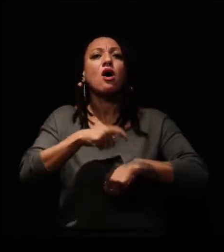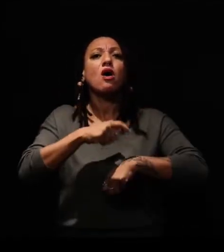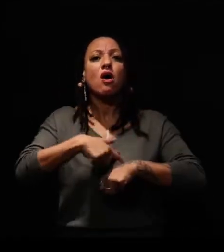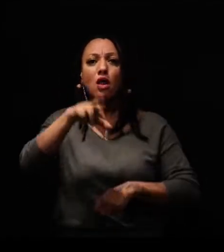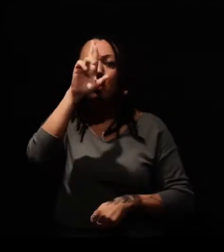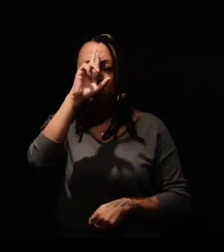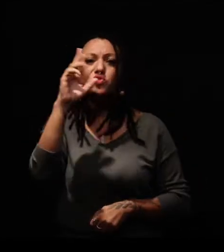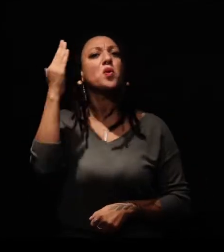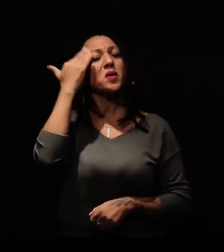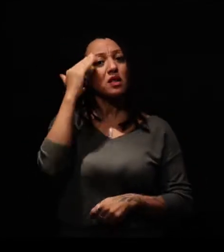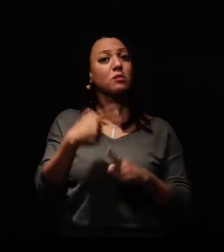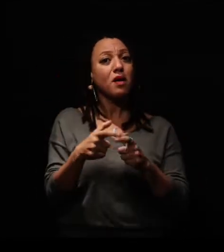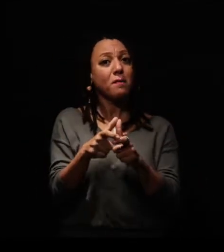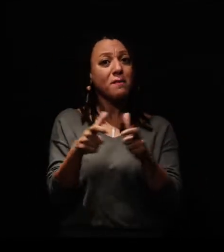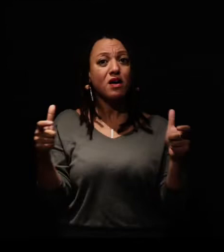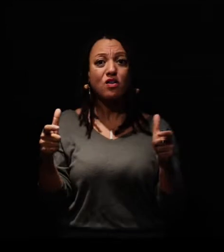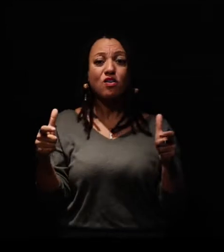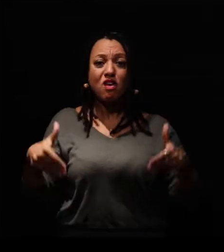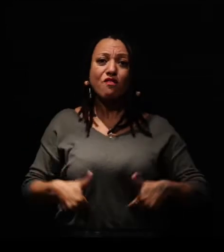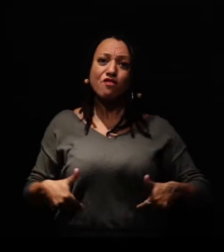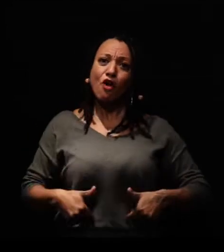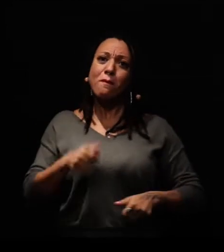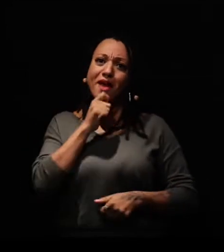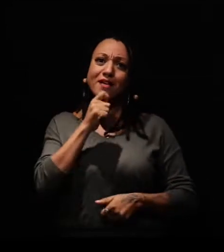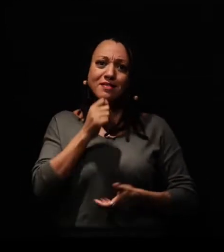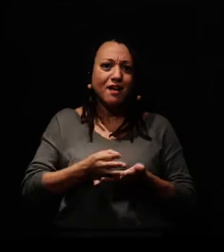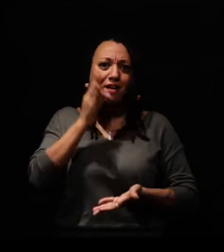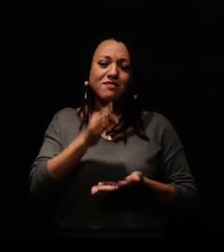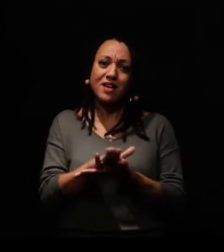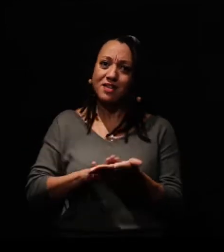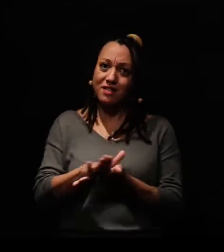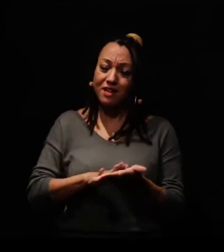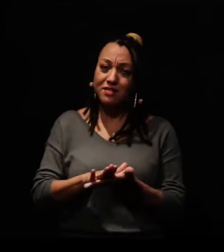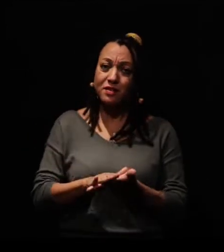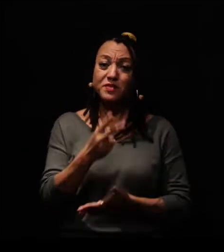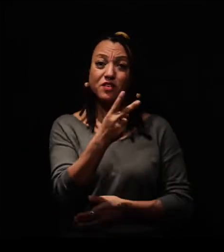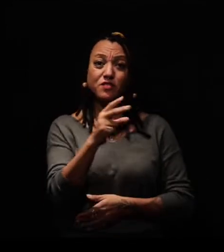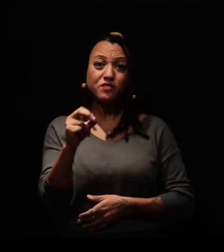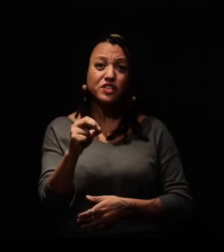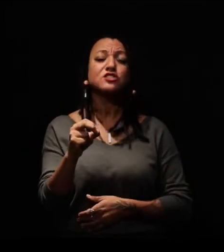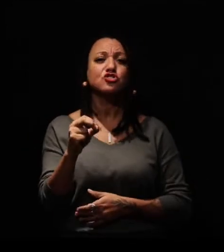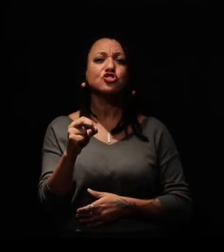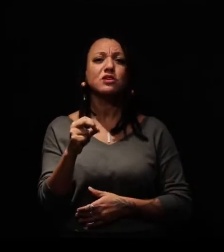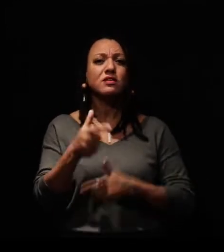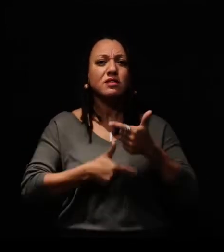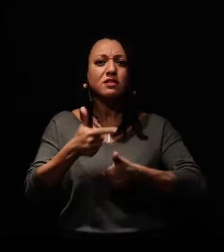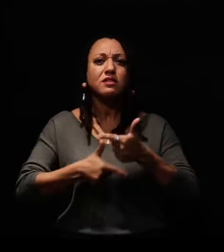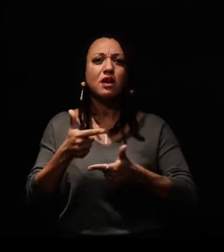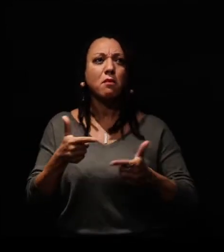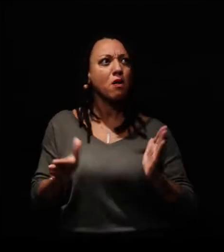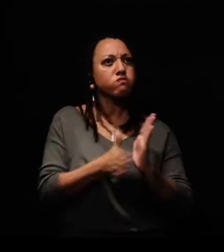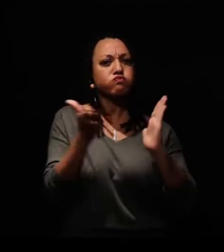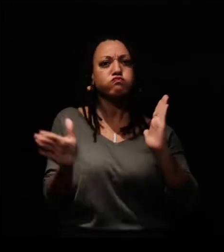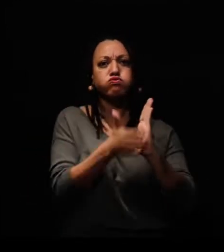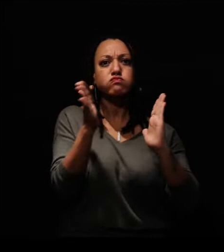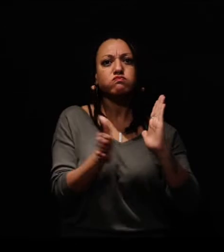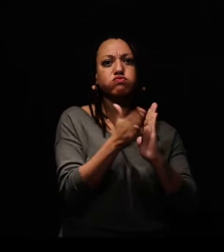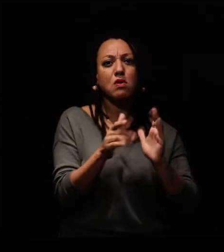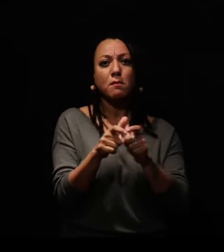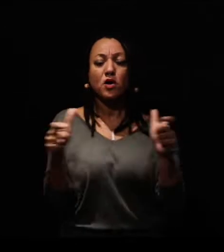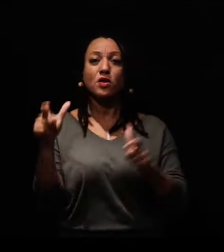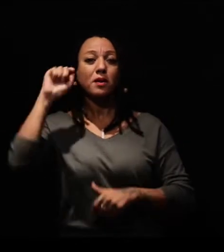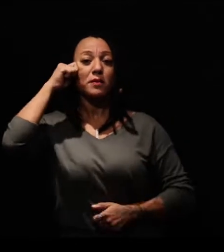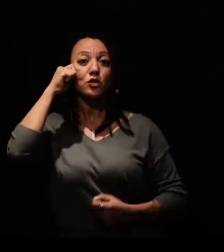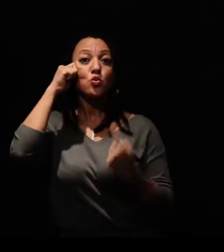meio-dia? Entendo, pois muitos nem tomaram café e já botam a mão no cimento ainda de barriga vazia. 20 peão trampando numa obra, quase todos são